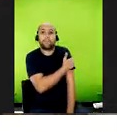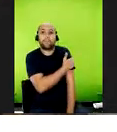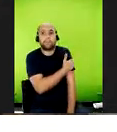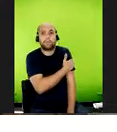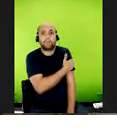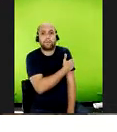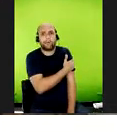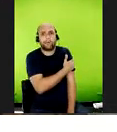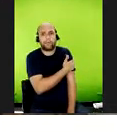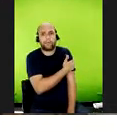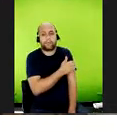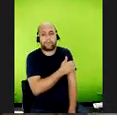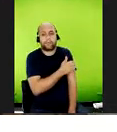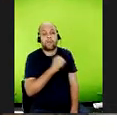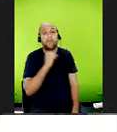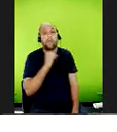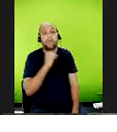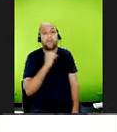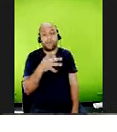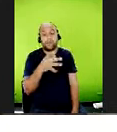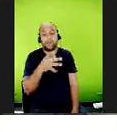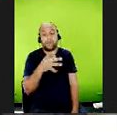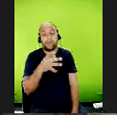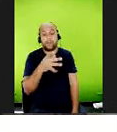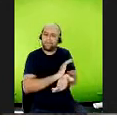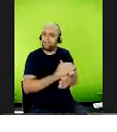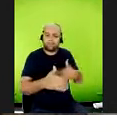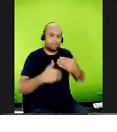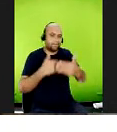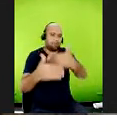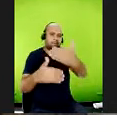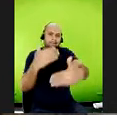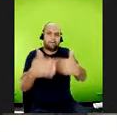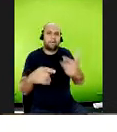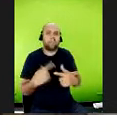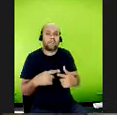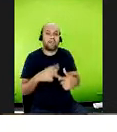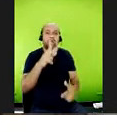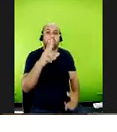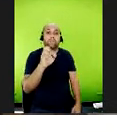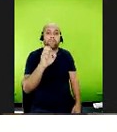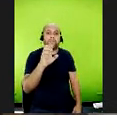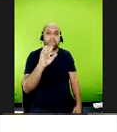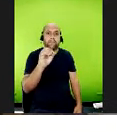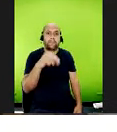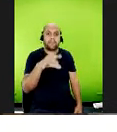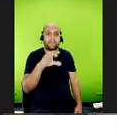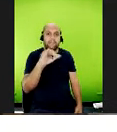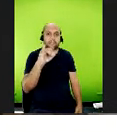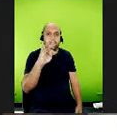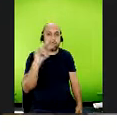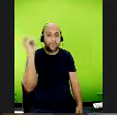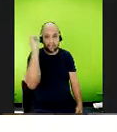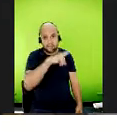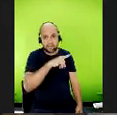velho E aí você vai ser preconceito tá reduzido era que preconceito não é simples assim é sacaram com o médico é complicado montar Extra todo né eu